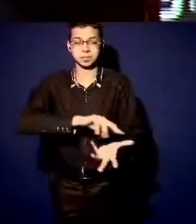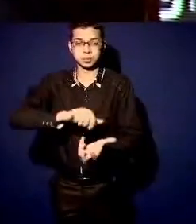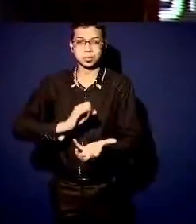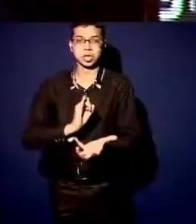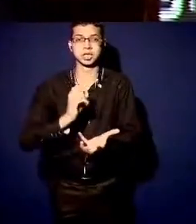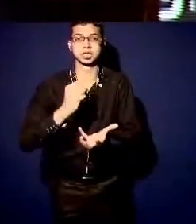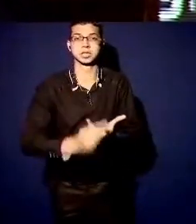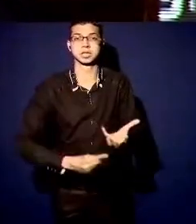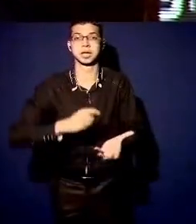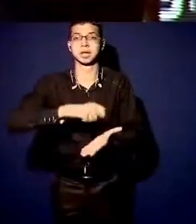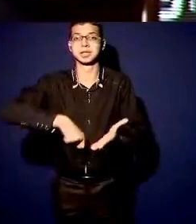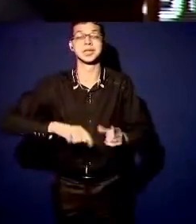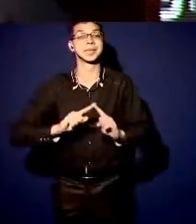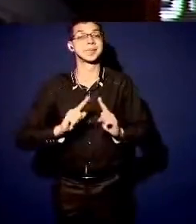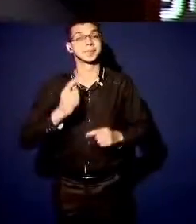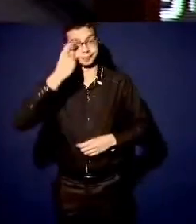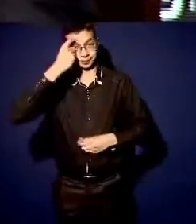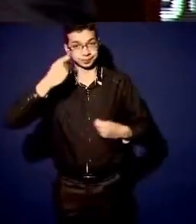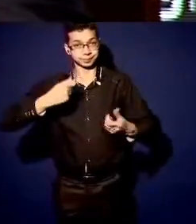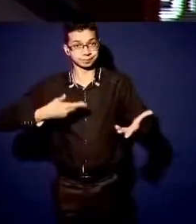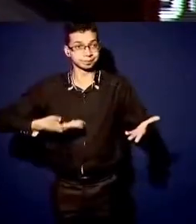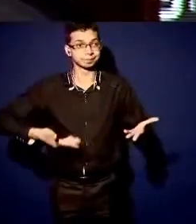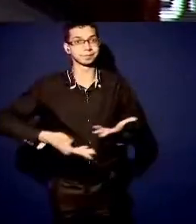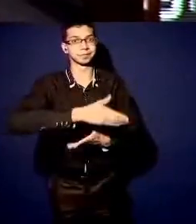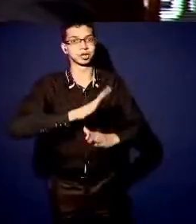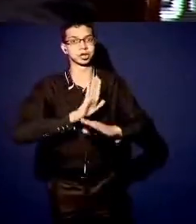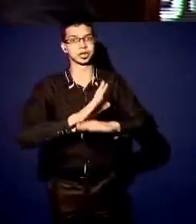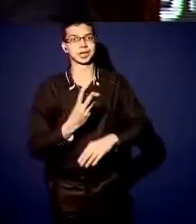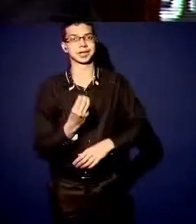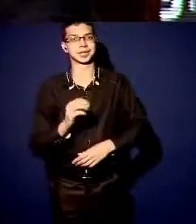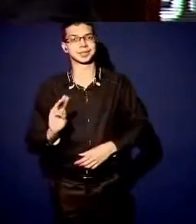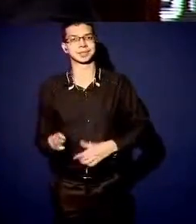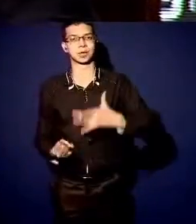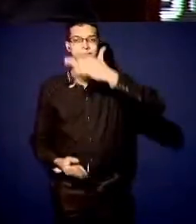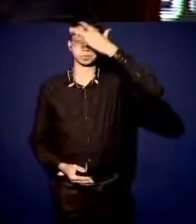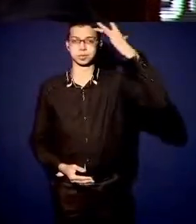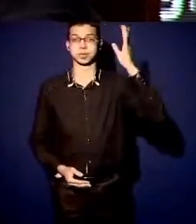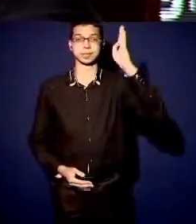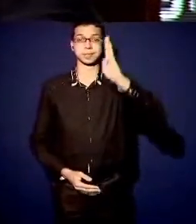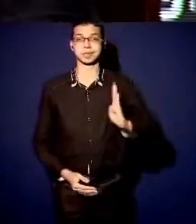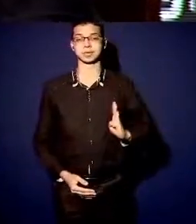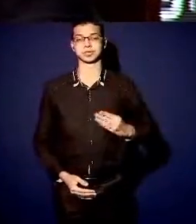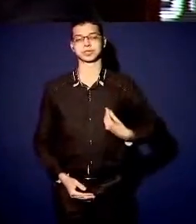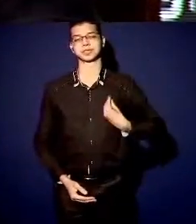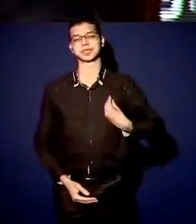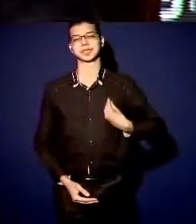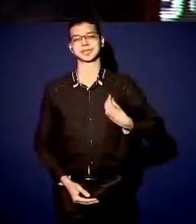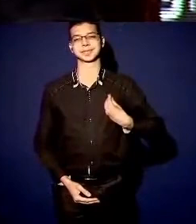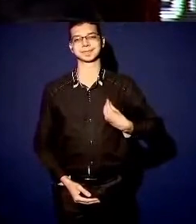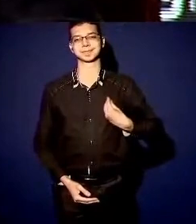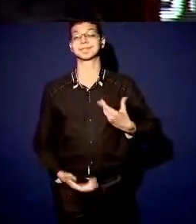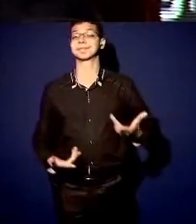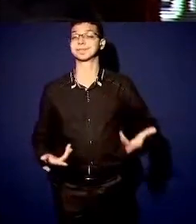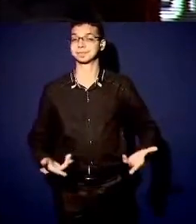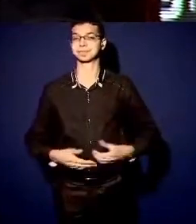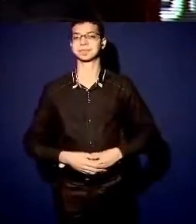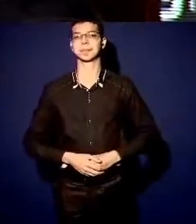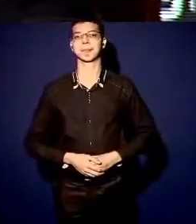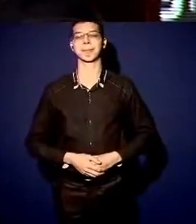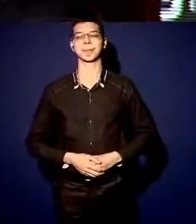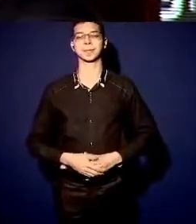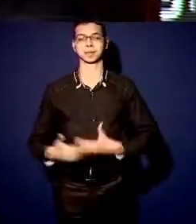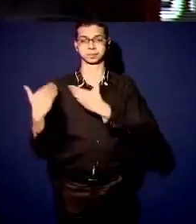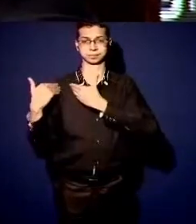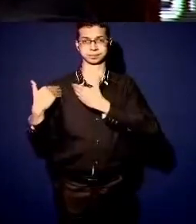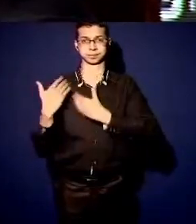e benefícios sociais concretos a esses 30 milhões de brasileiros e brasileiras a minha parte Ministro como o senhor sabe